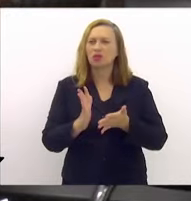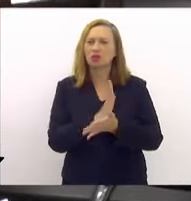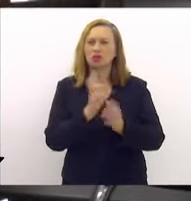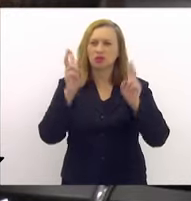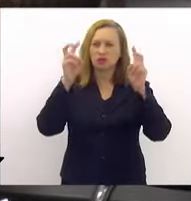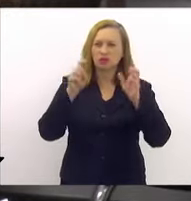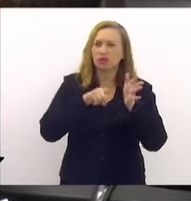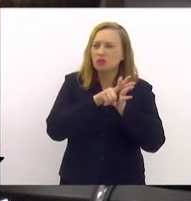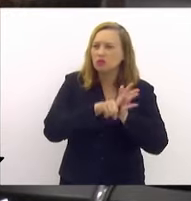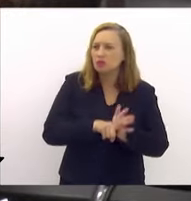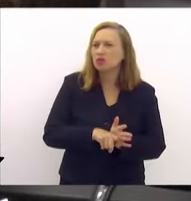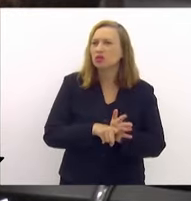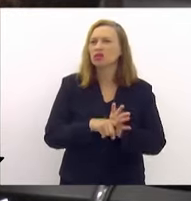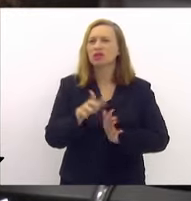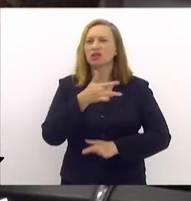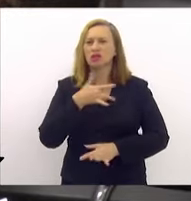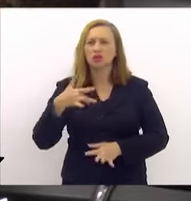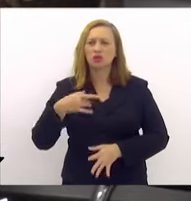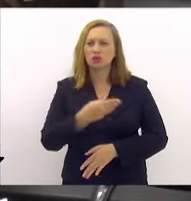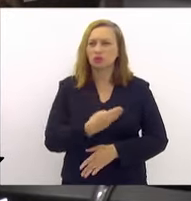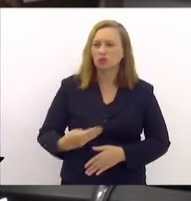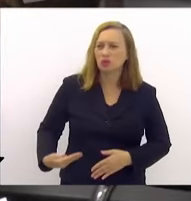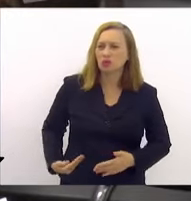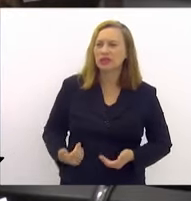em algumas instituições de saúde pública,